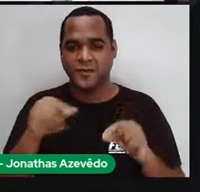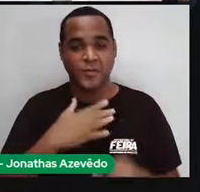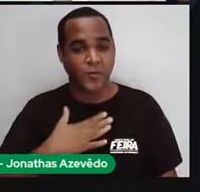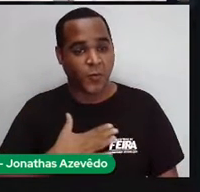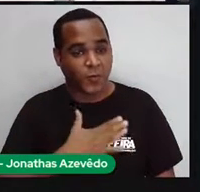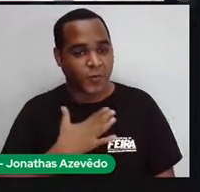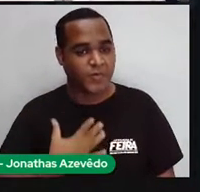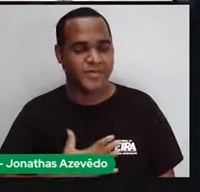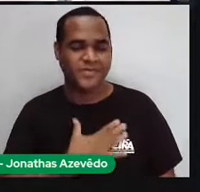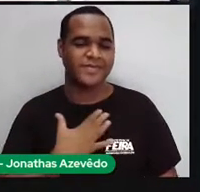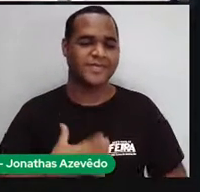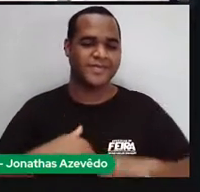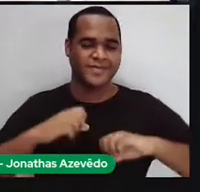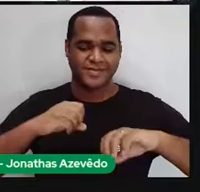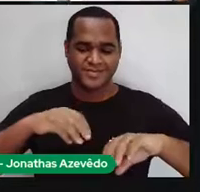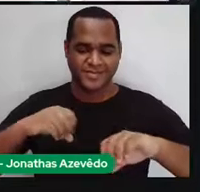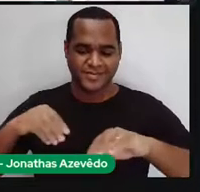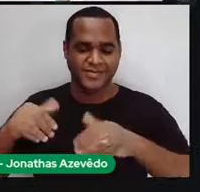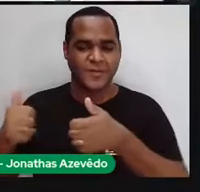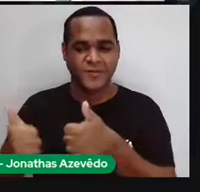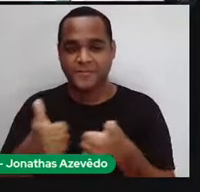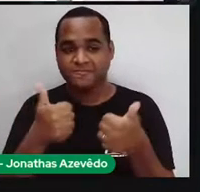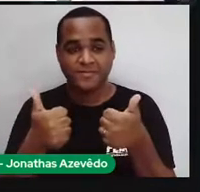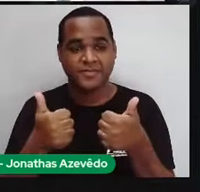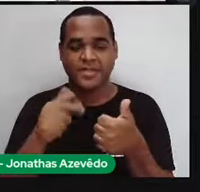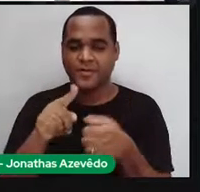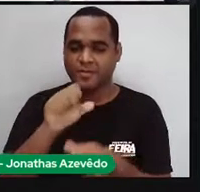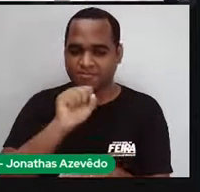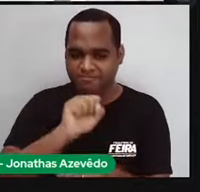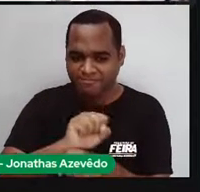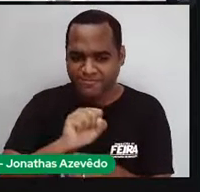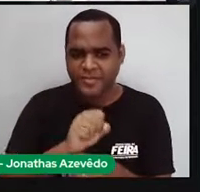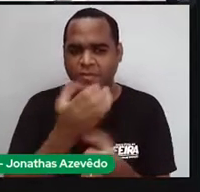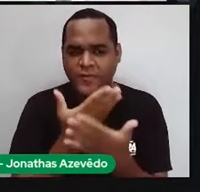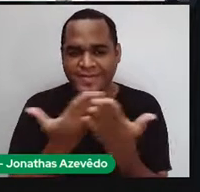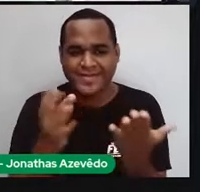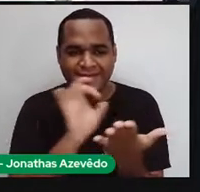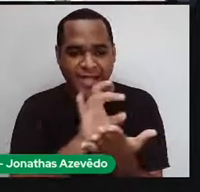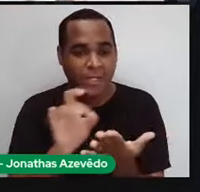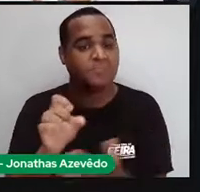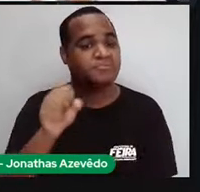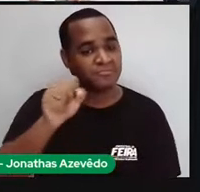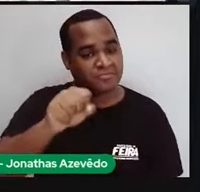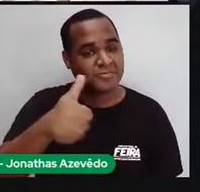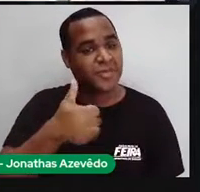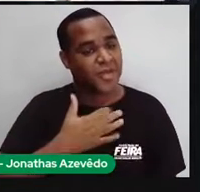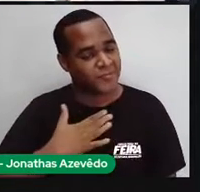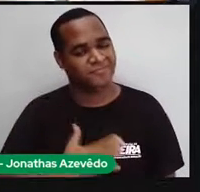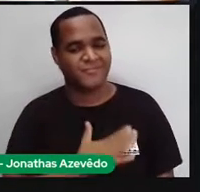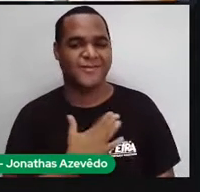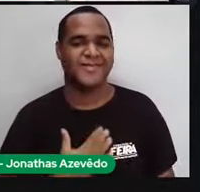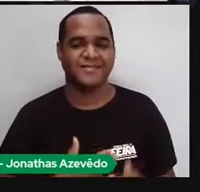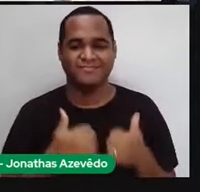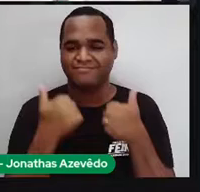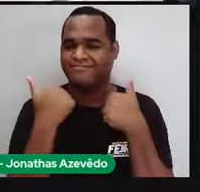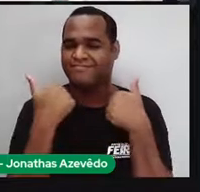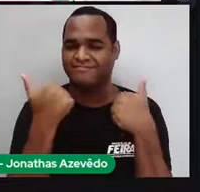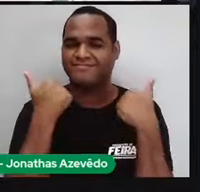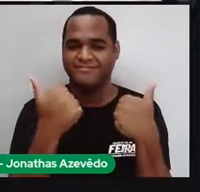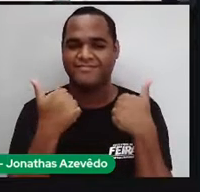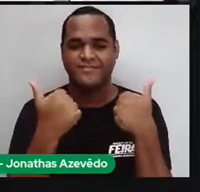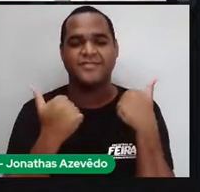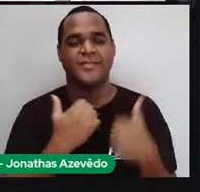curtiu bom eu espero porque eu espero que sim né Porque eu curti e